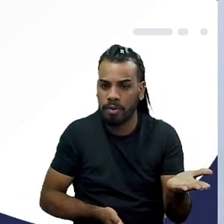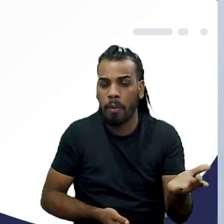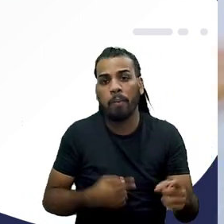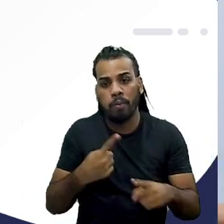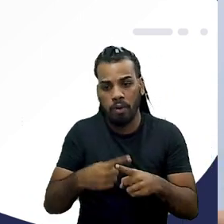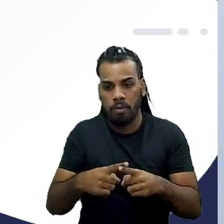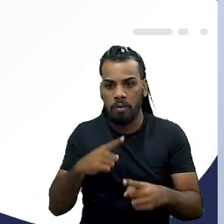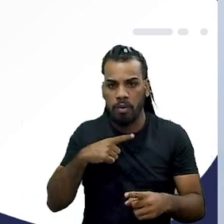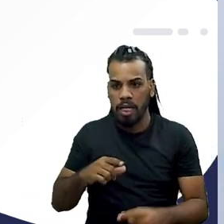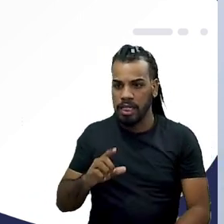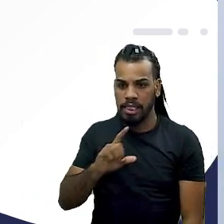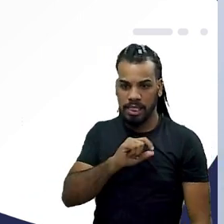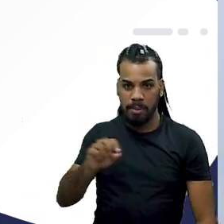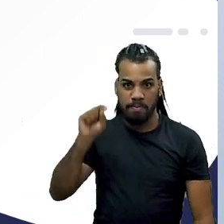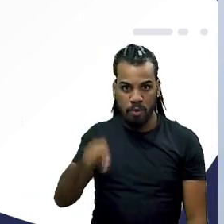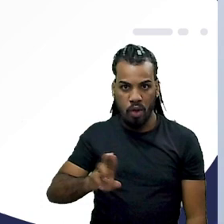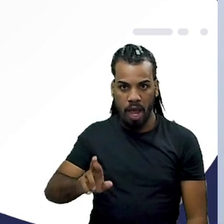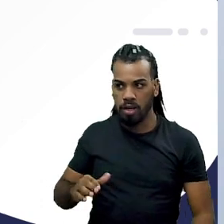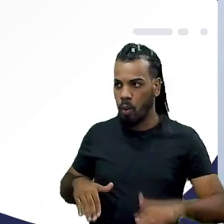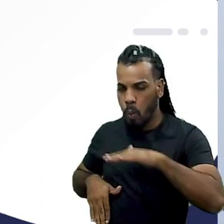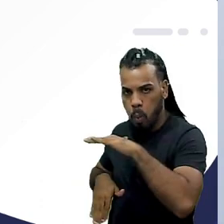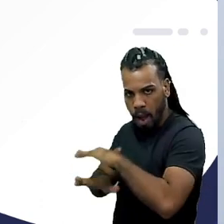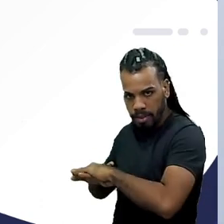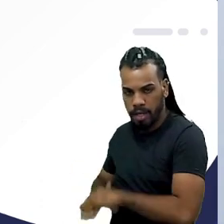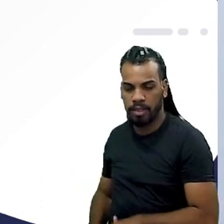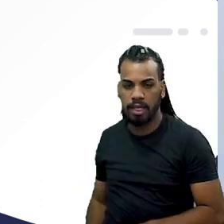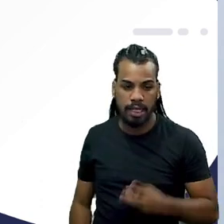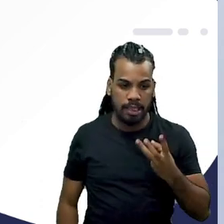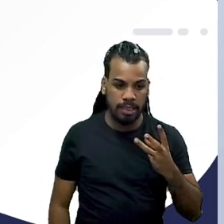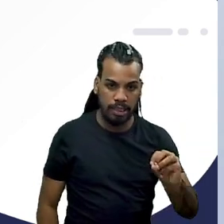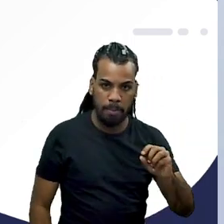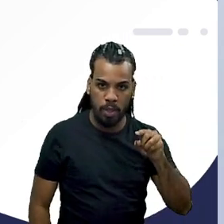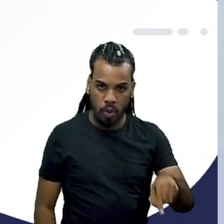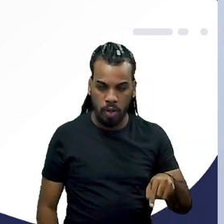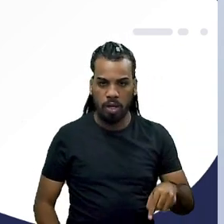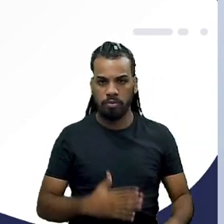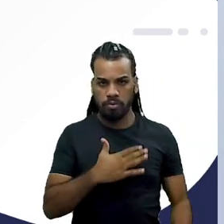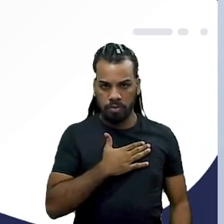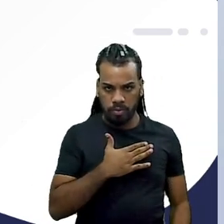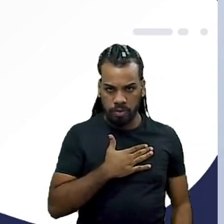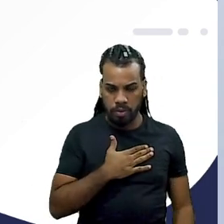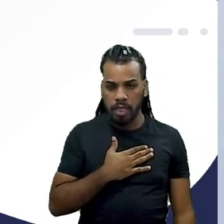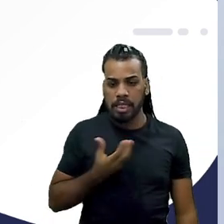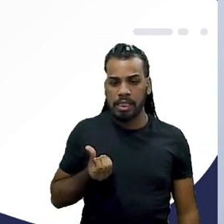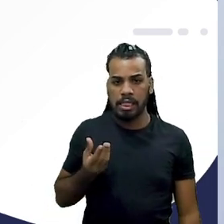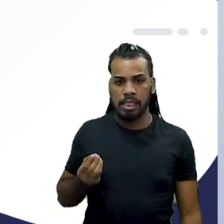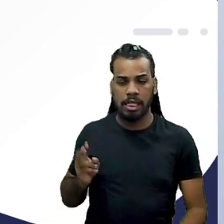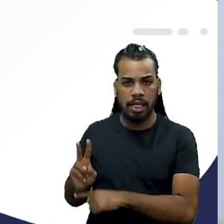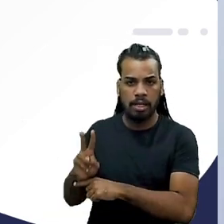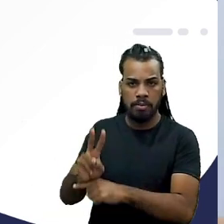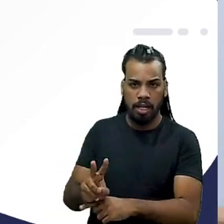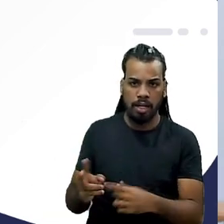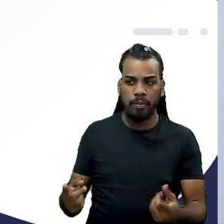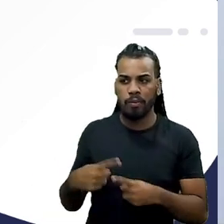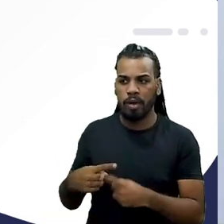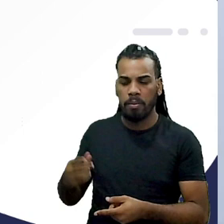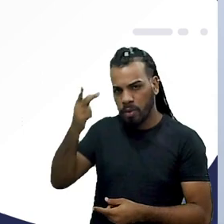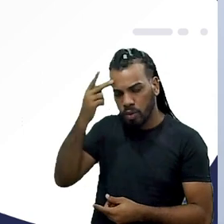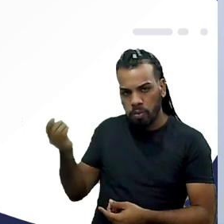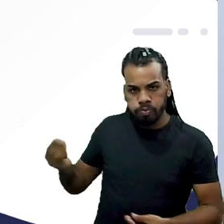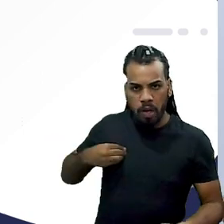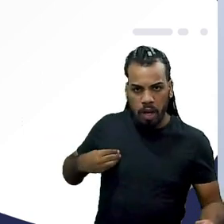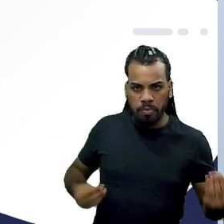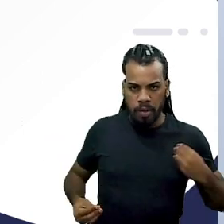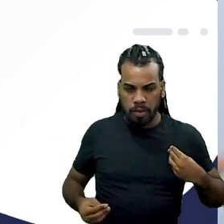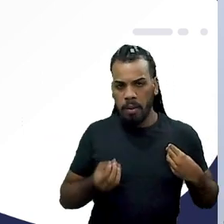ter um estoque de R$100 mil, 30 mil é recurso próprio, 70 é recurso terceiro. Que ele tem bons fornecedores, ele